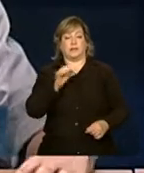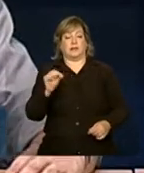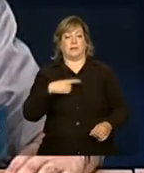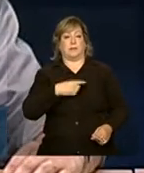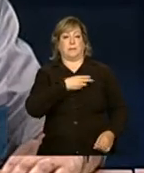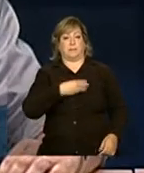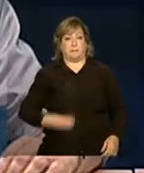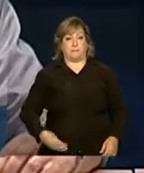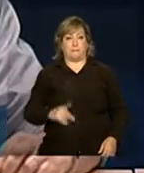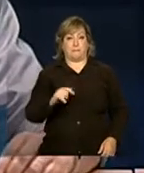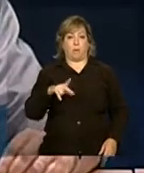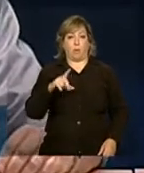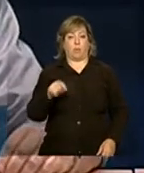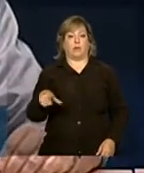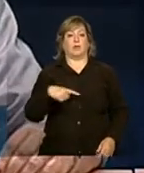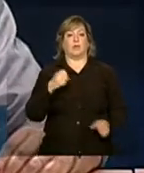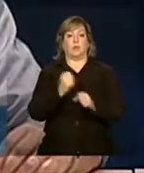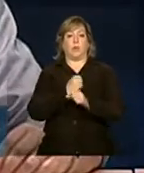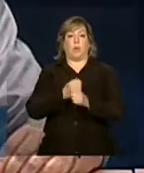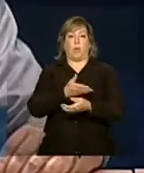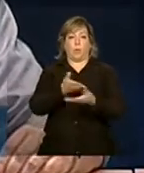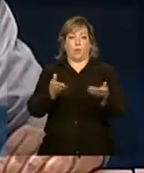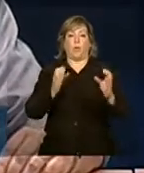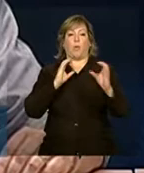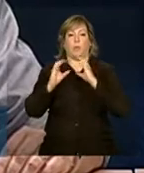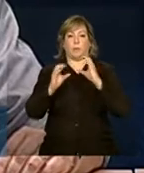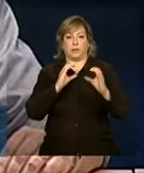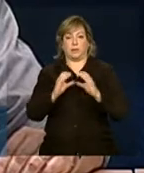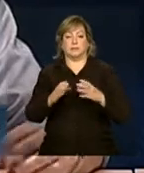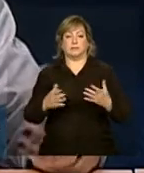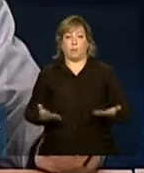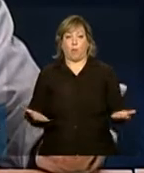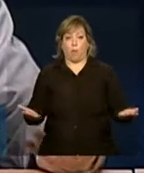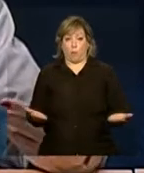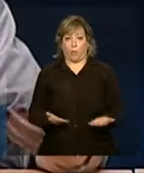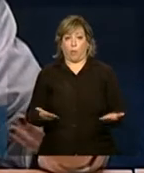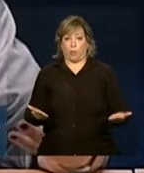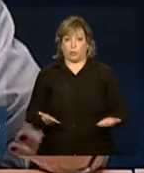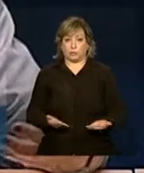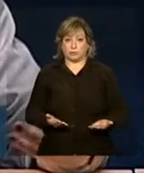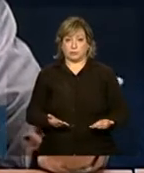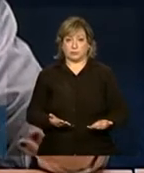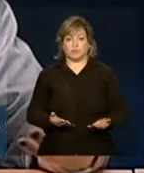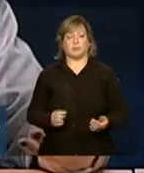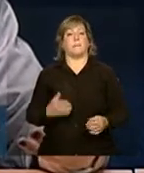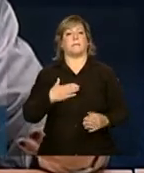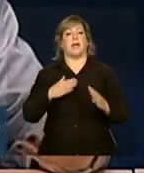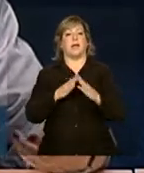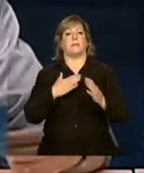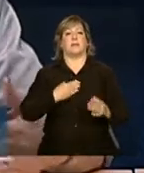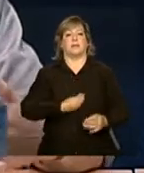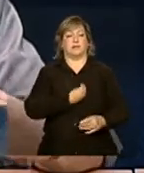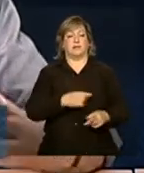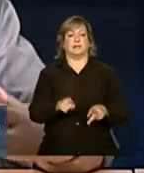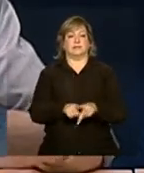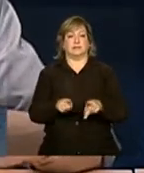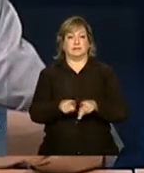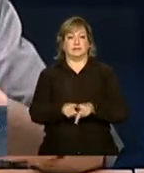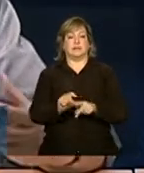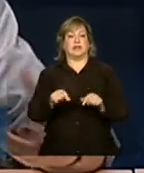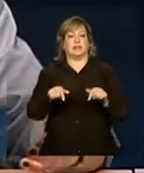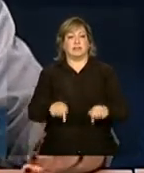Paulo Bernardo na infraestrutura de comunicação Então hoje e com Claro o Minha Casa Minha Vida